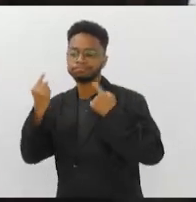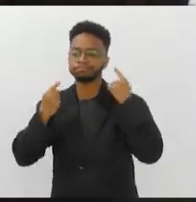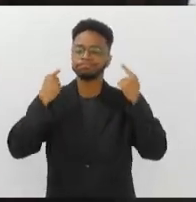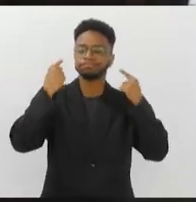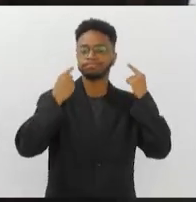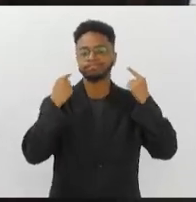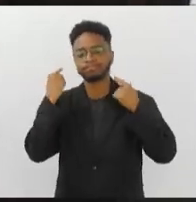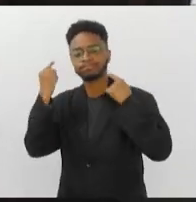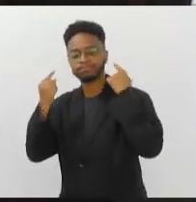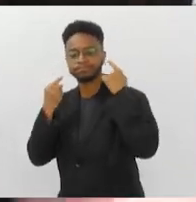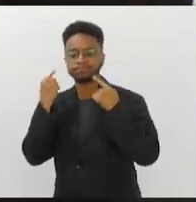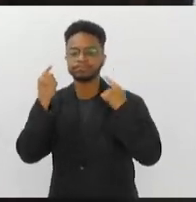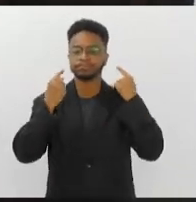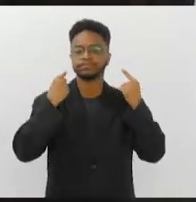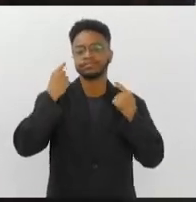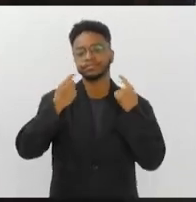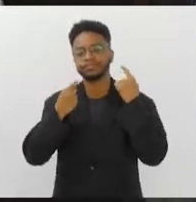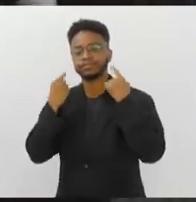pirô, pirá.